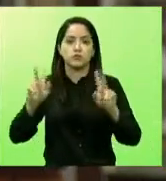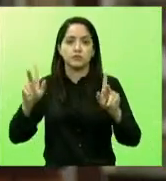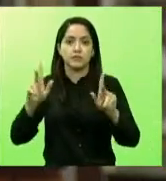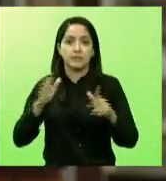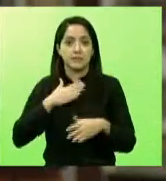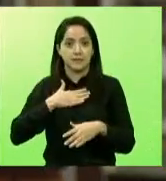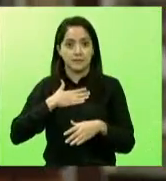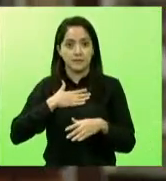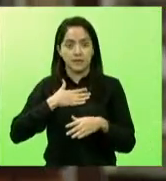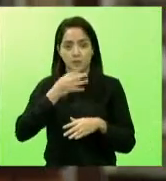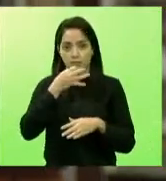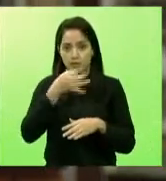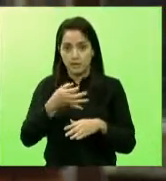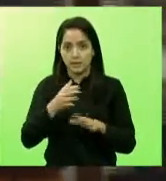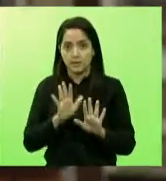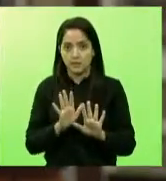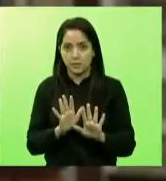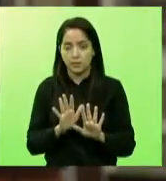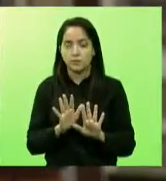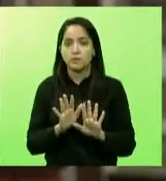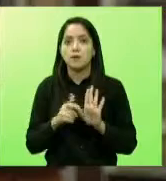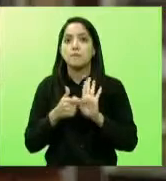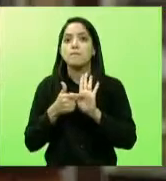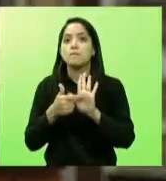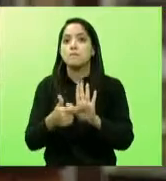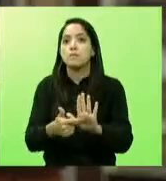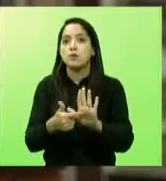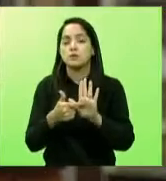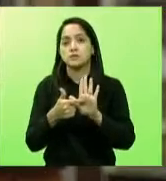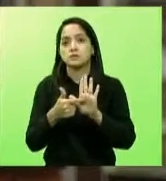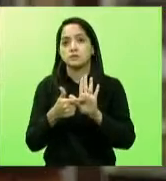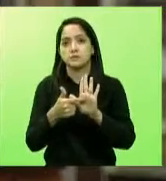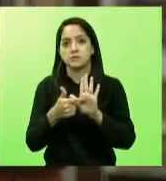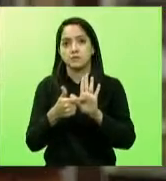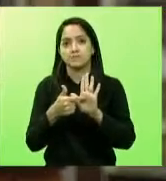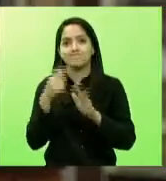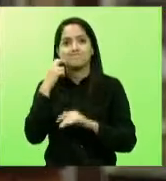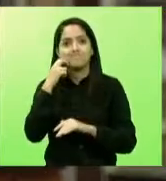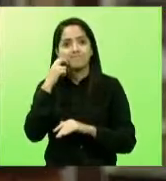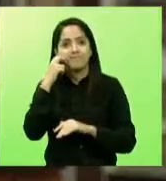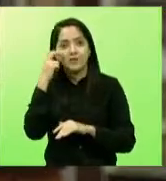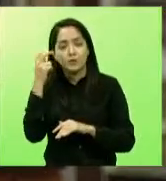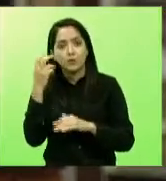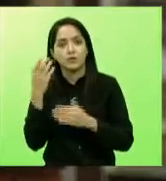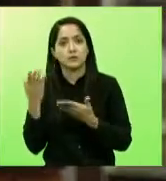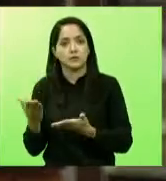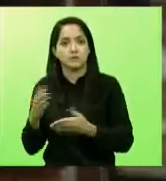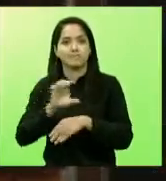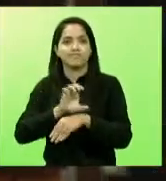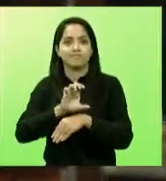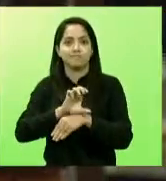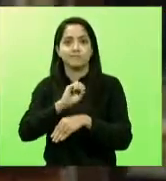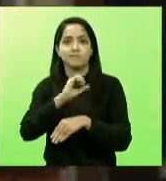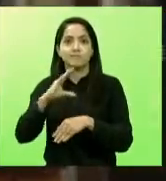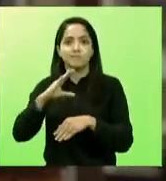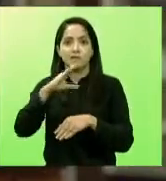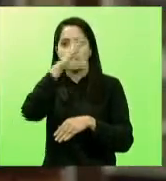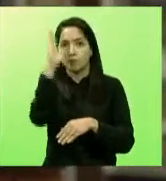na minha opinião, expõe de forma vexatória o Estado de Santa Catarina para todo o